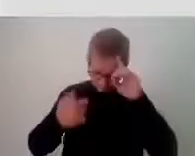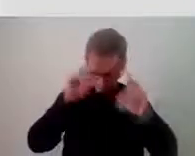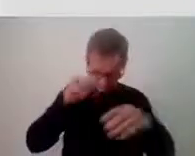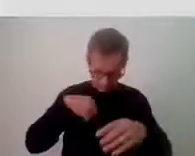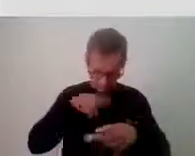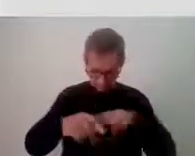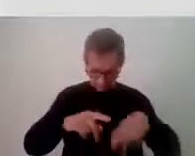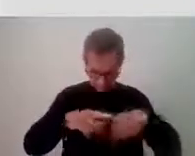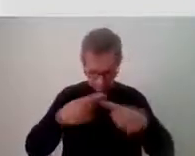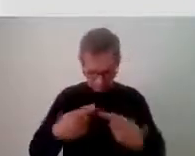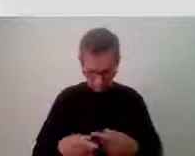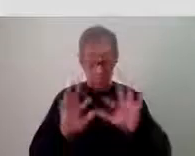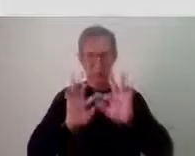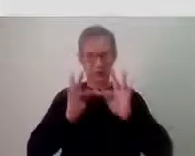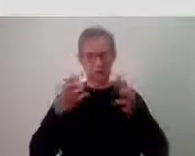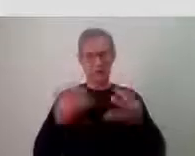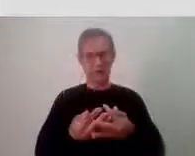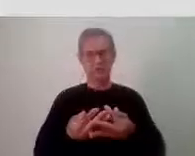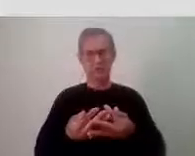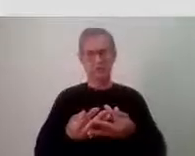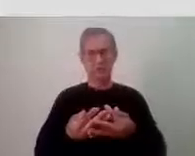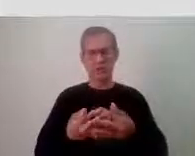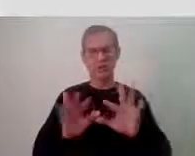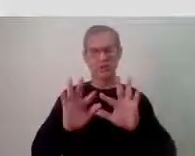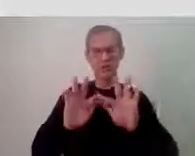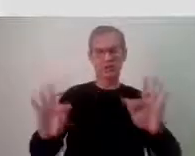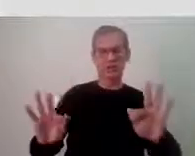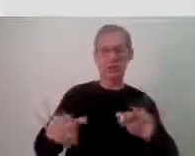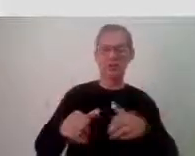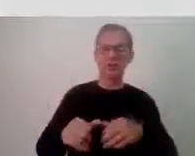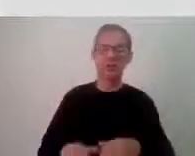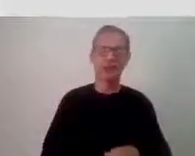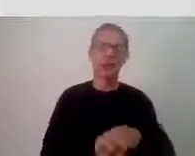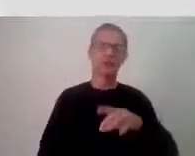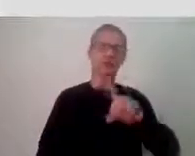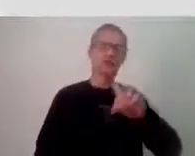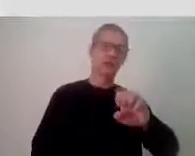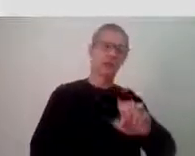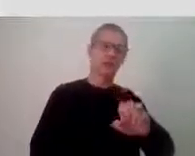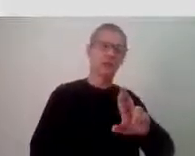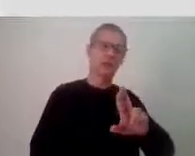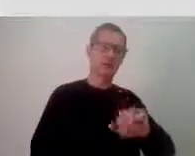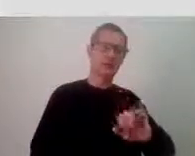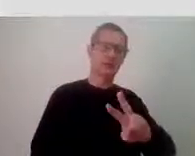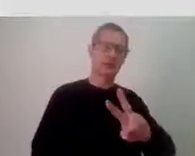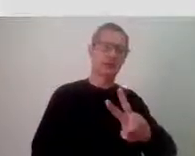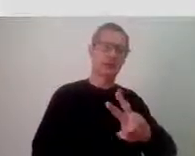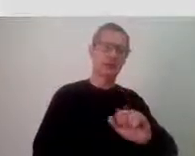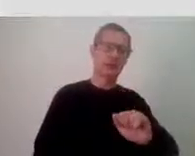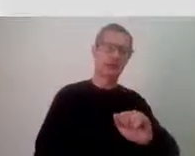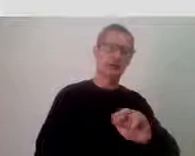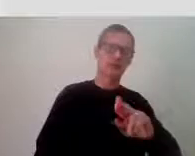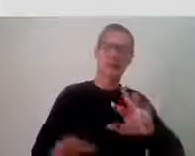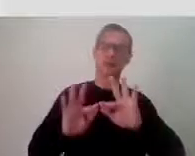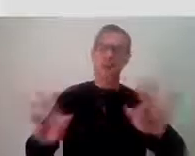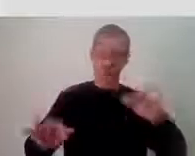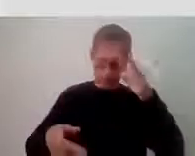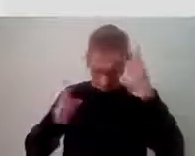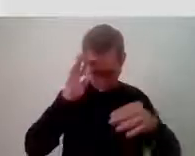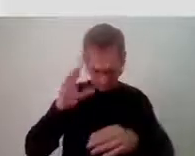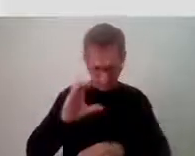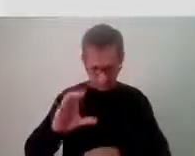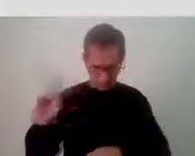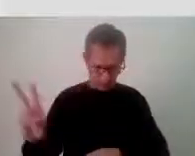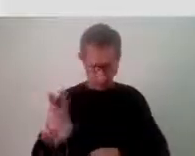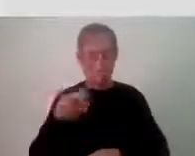falei para você de família de funções. Vamos derivar essa função? Vamos supor que esse c seja o valor